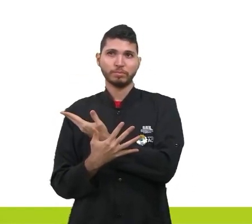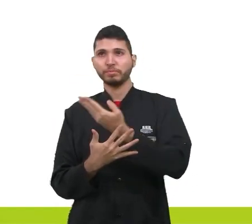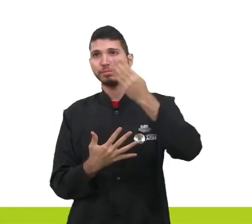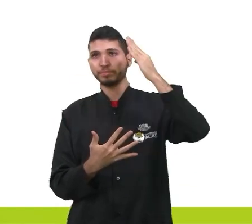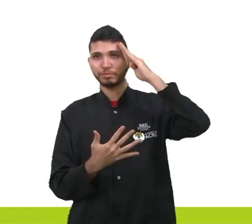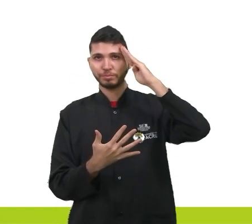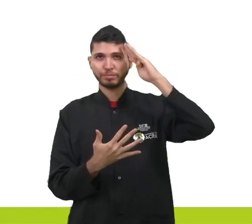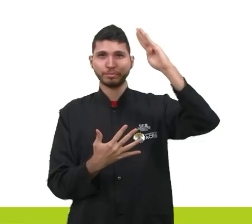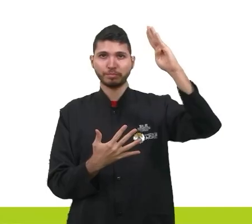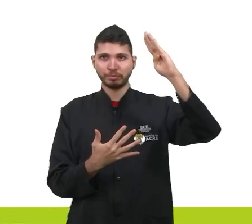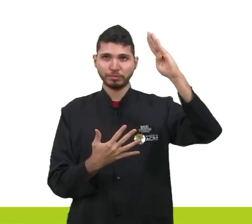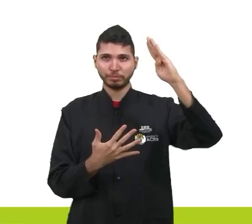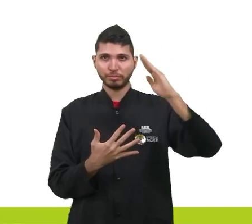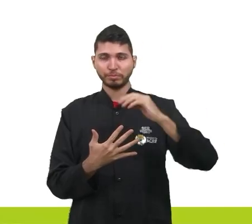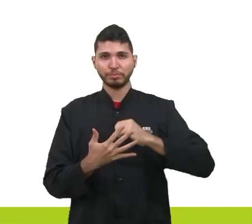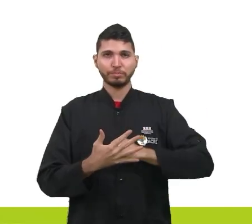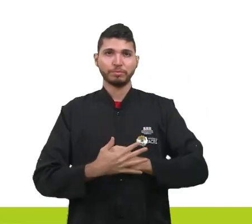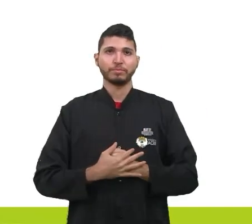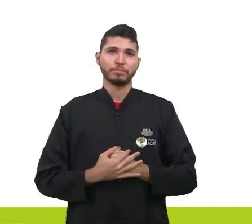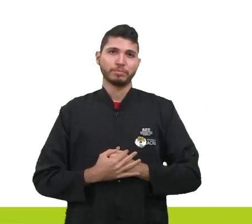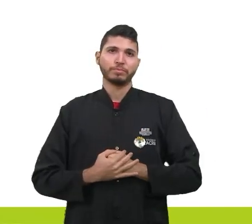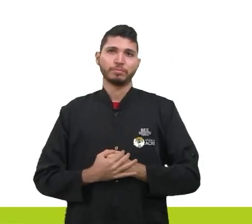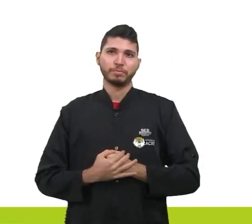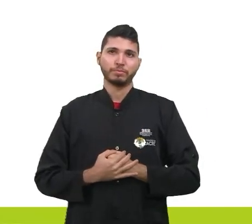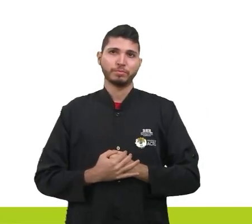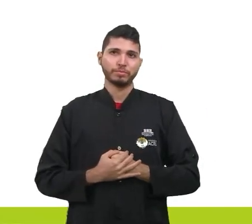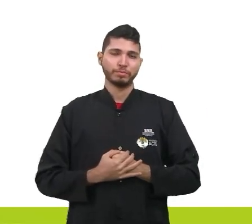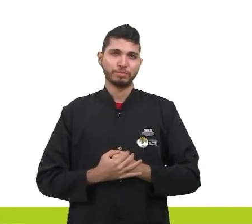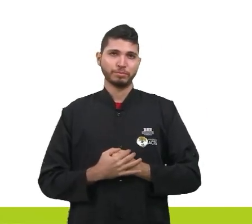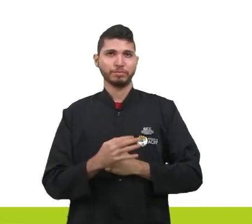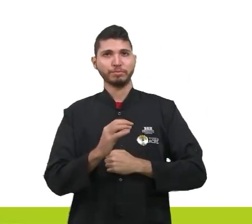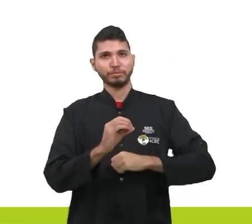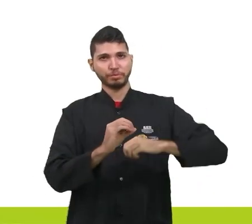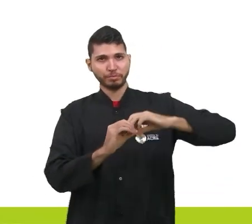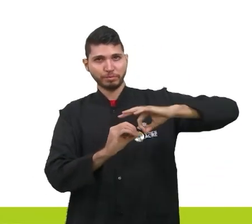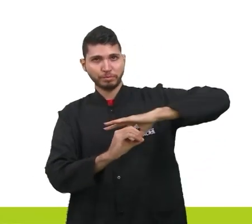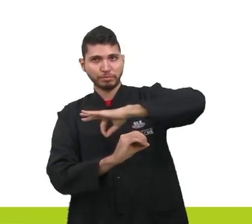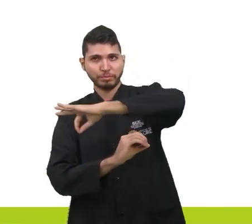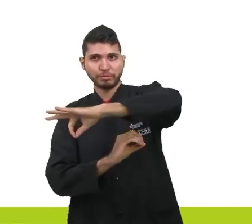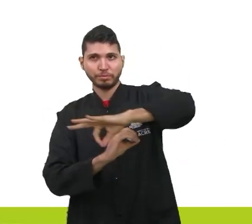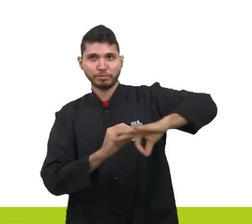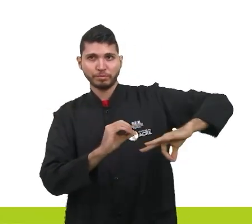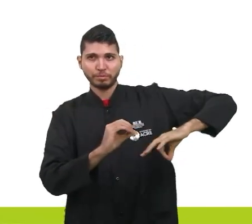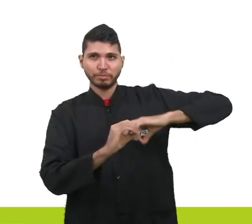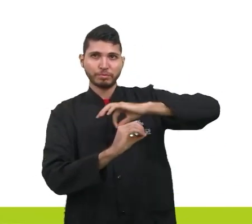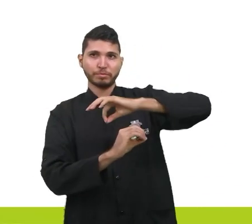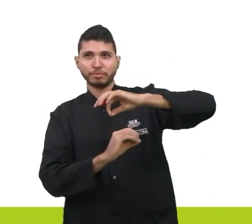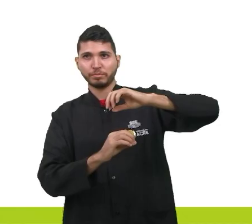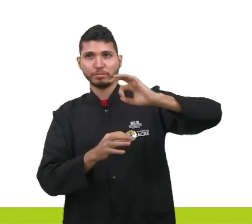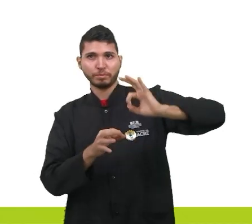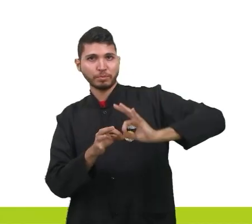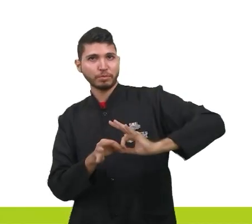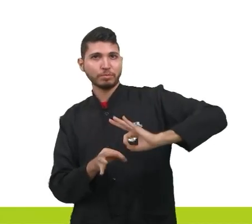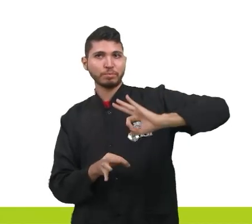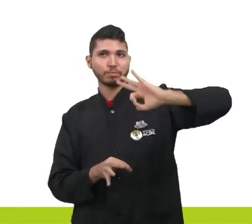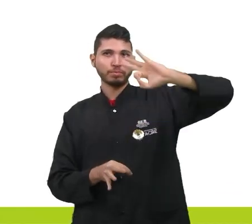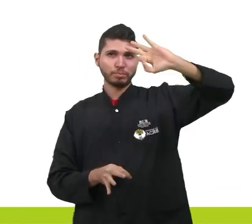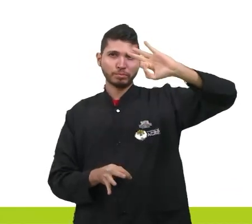principais são, observem aqui comigo, ó, latitude, altitude,